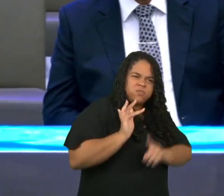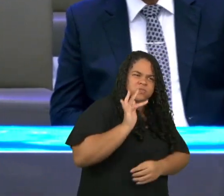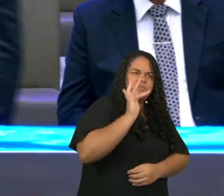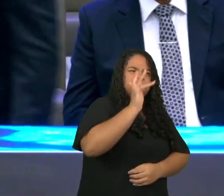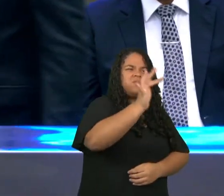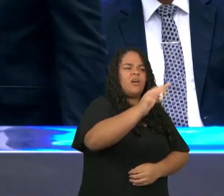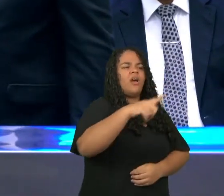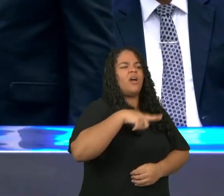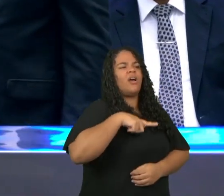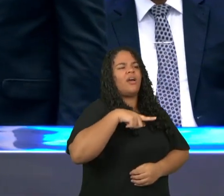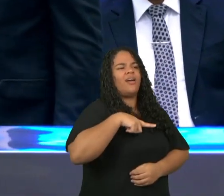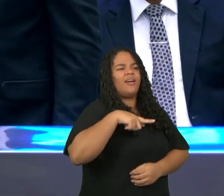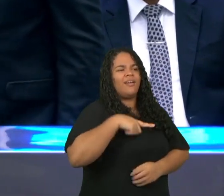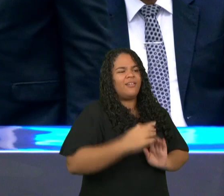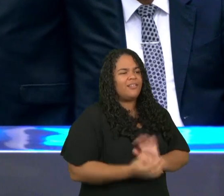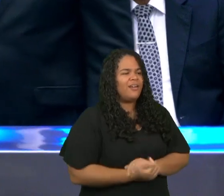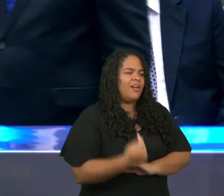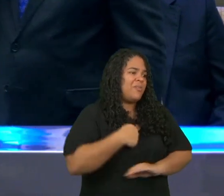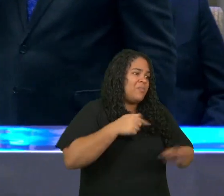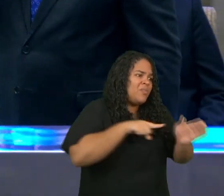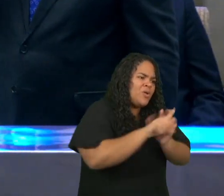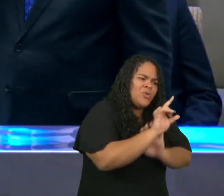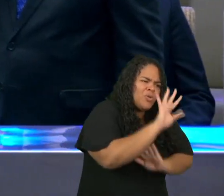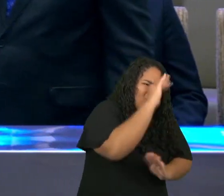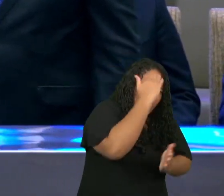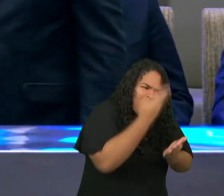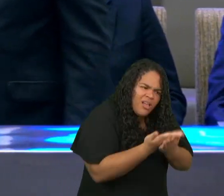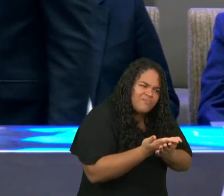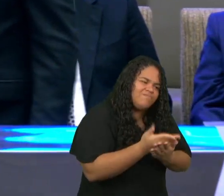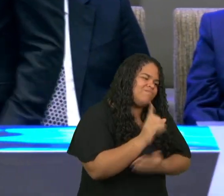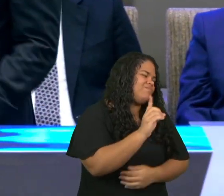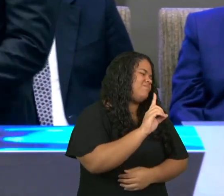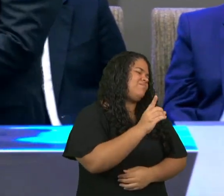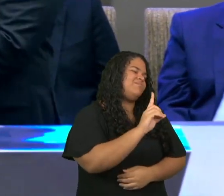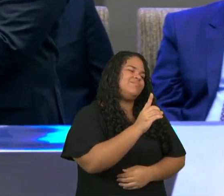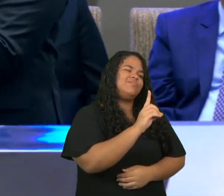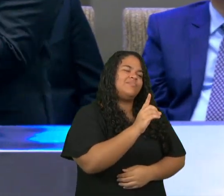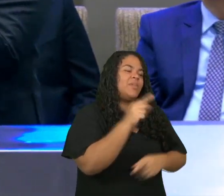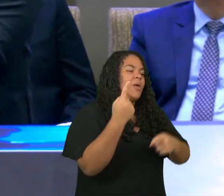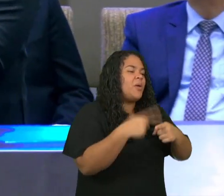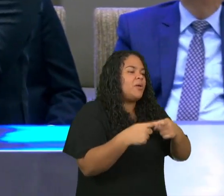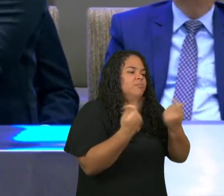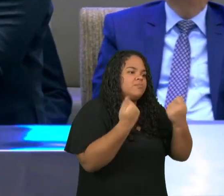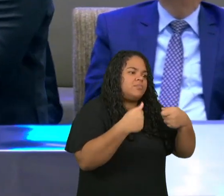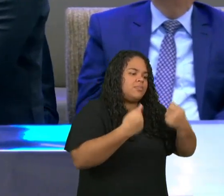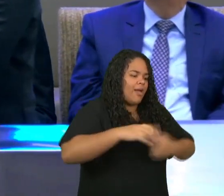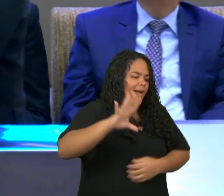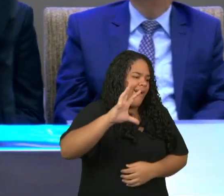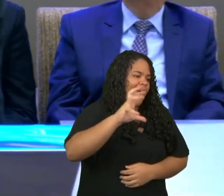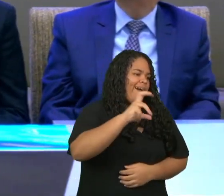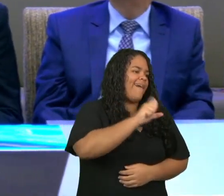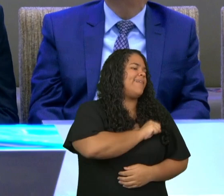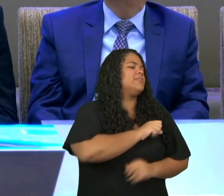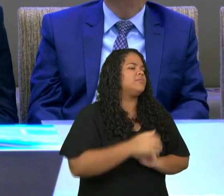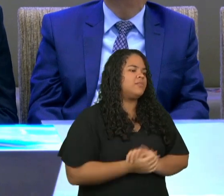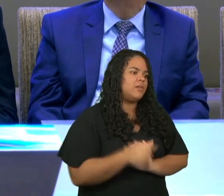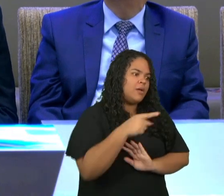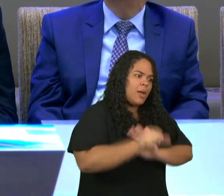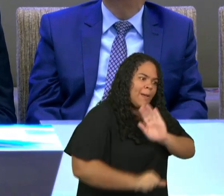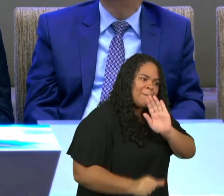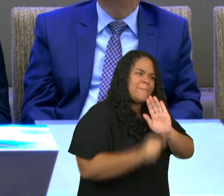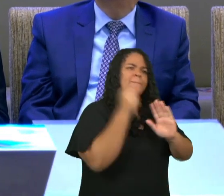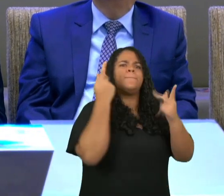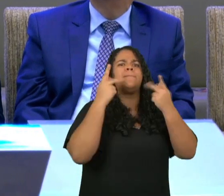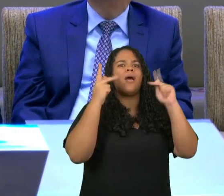Aí eu não posso perguntar se tu crê em mim, Pedro. Para o propósito que vai se revelar, tu vai ser o primeiro pregador do